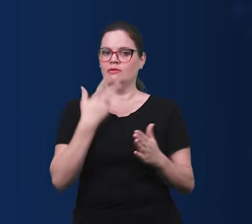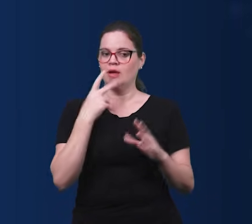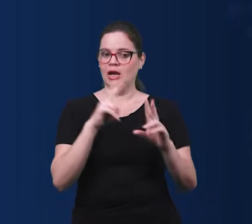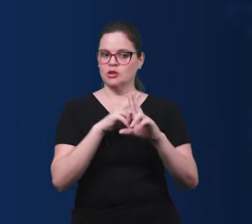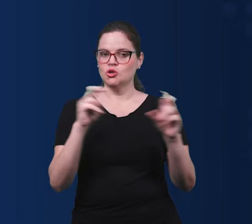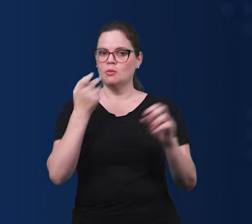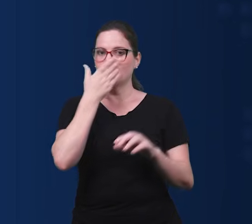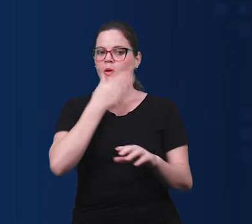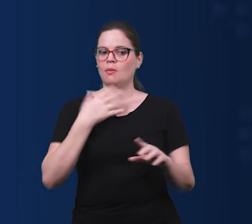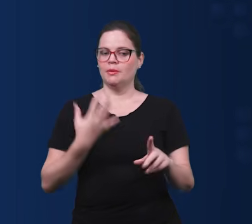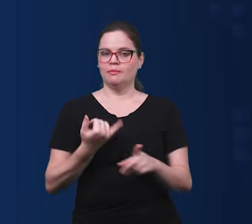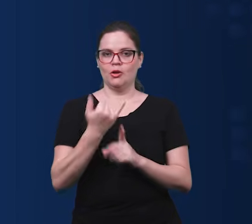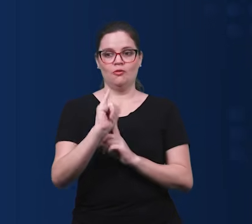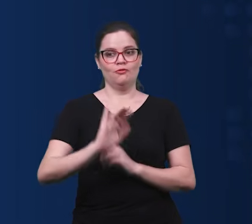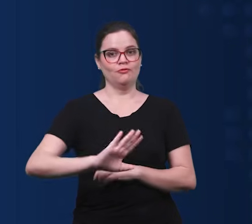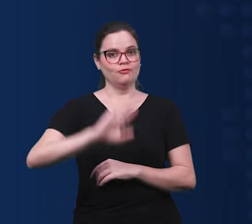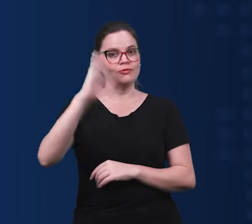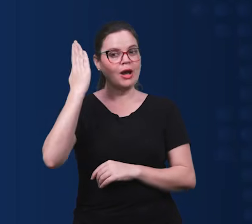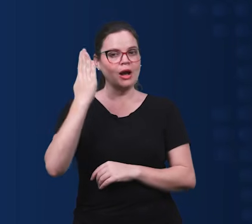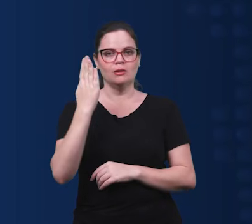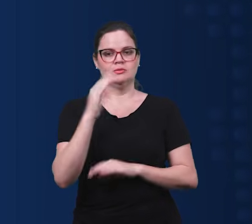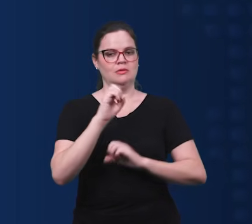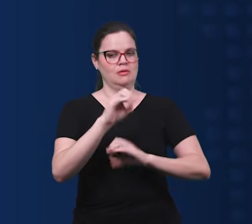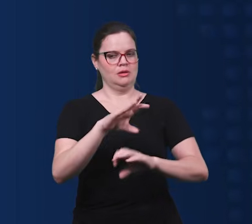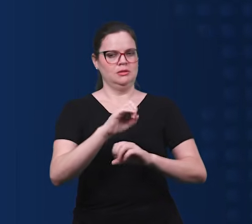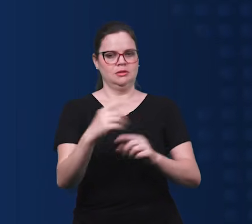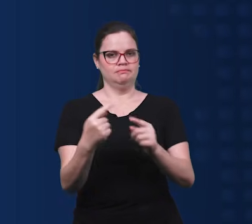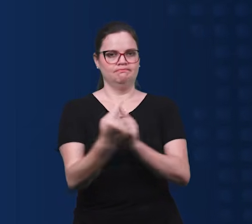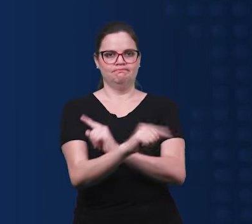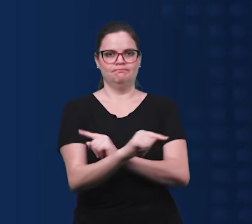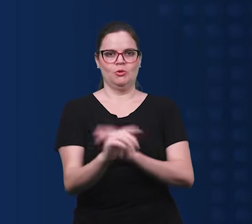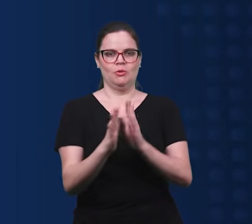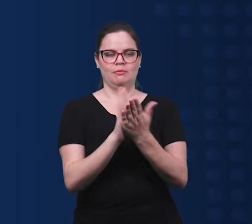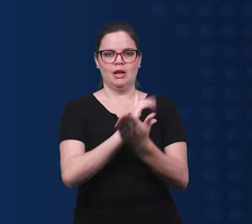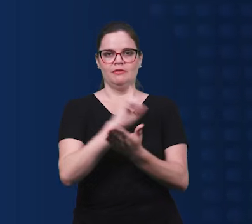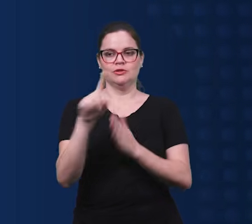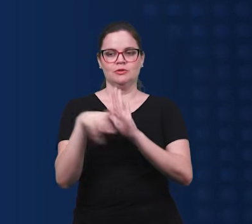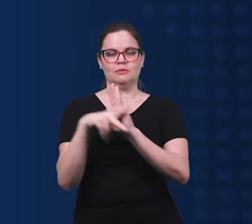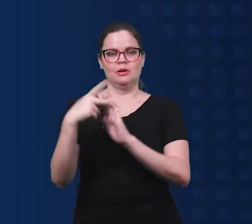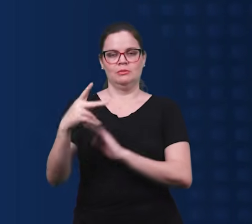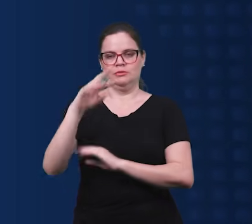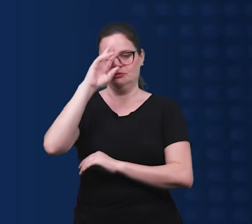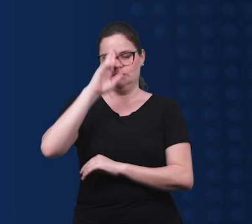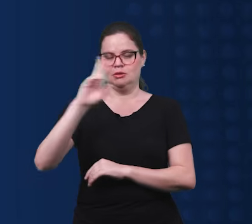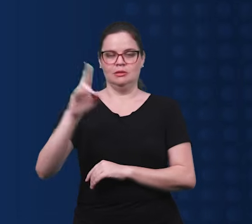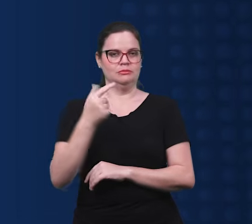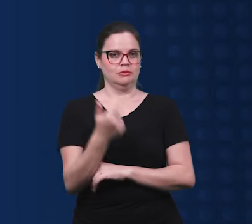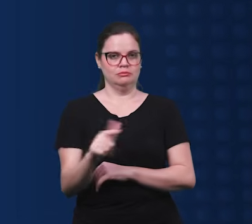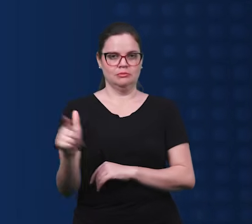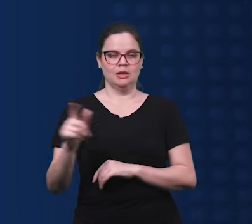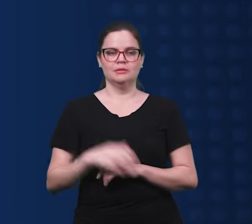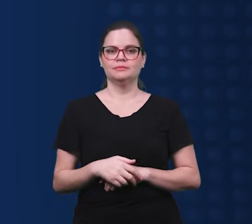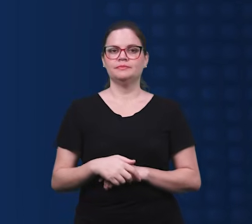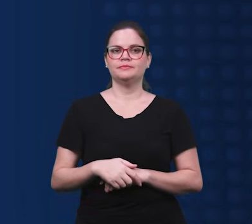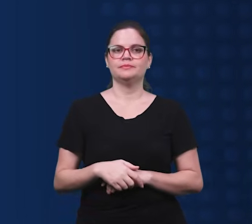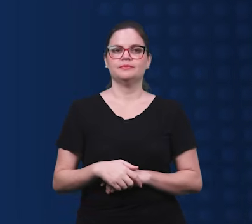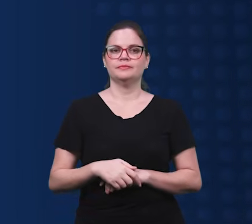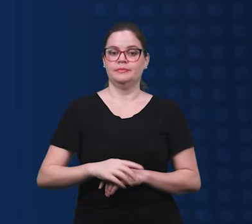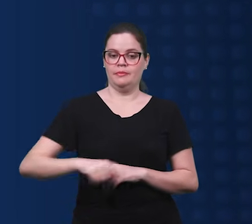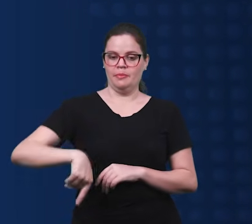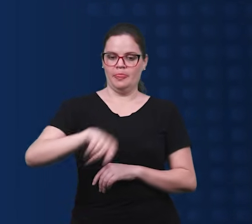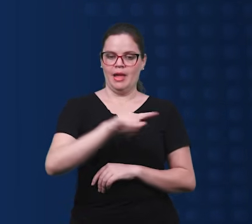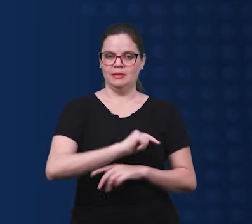falsos profetas e ensinos que não estão alinhados com os princípios divinos, com os princípios bíblicos. Esses